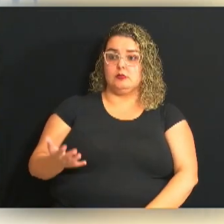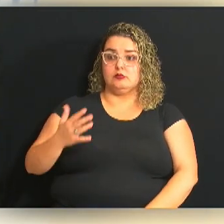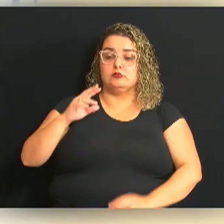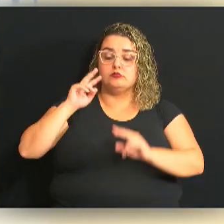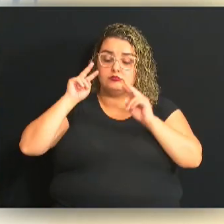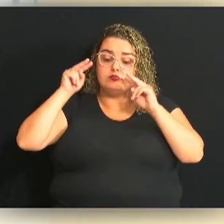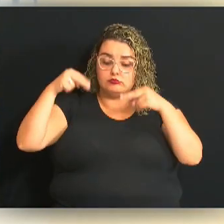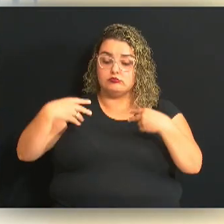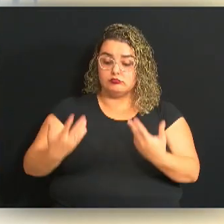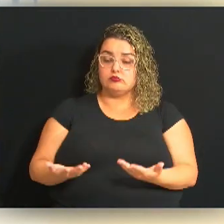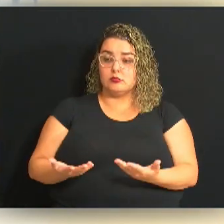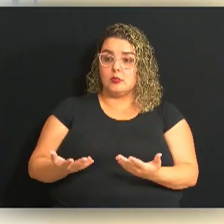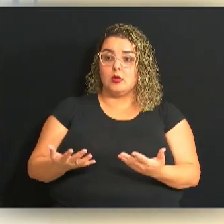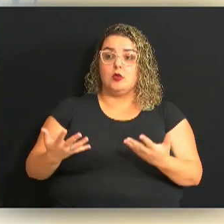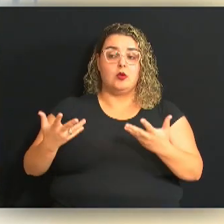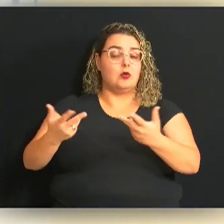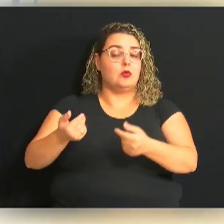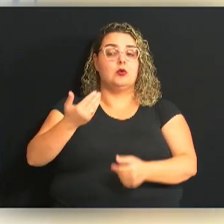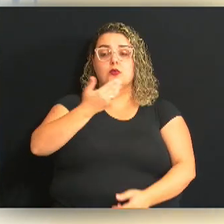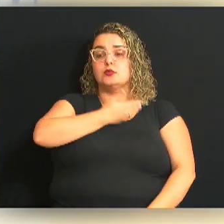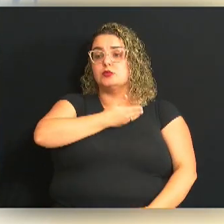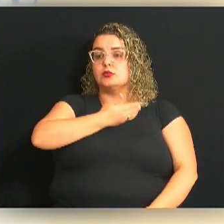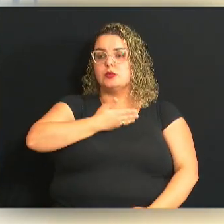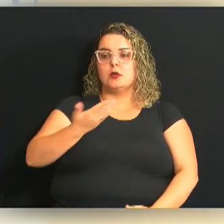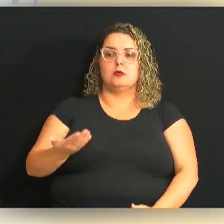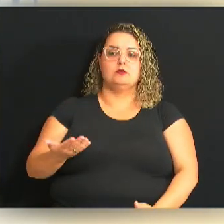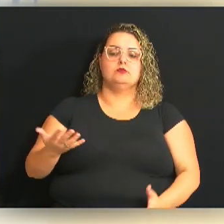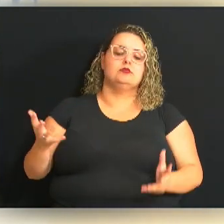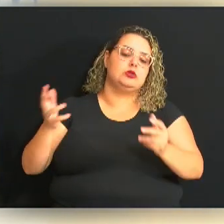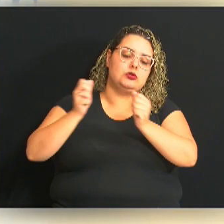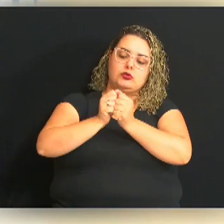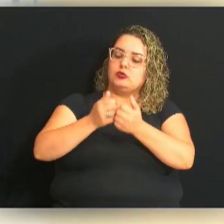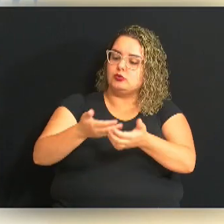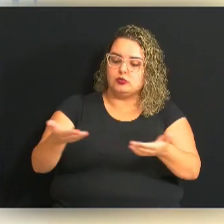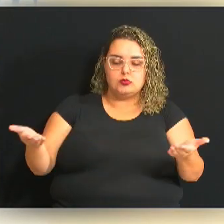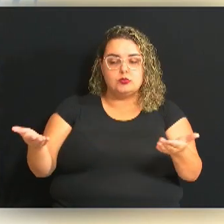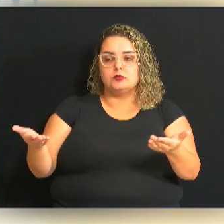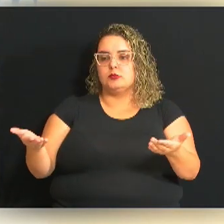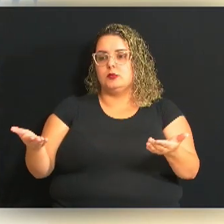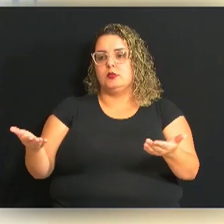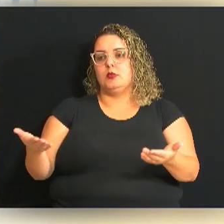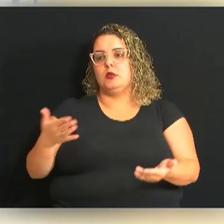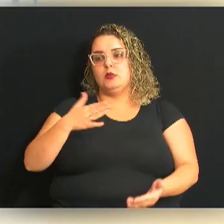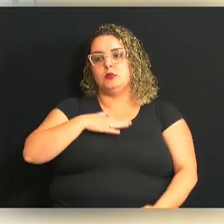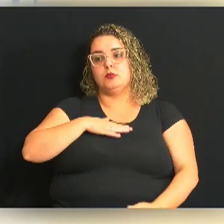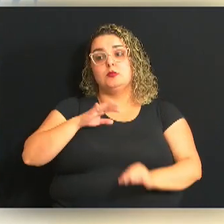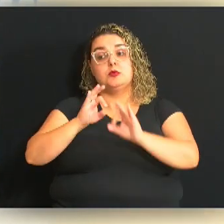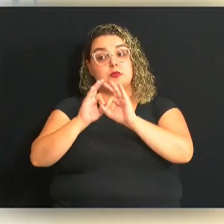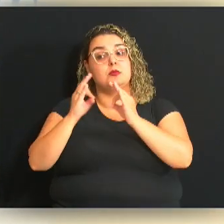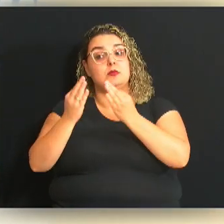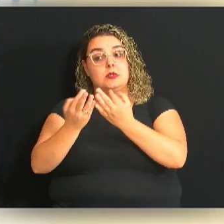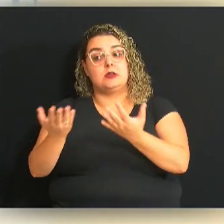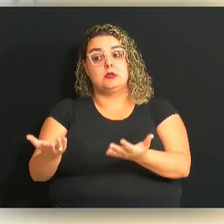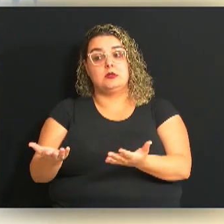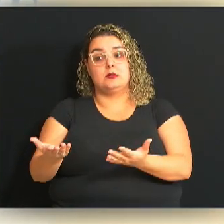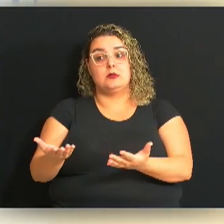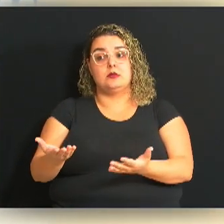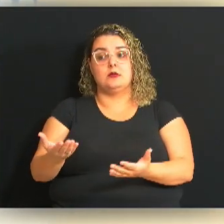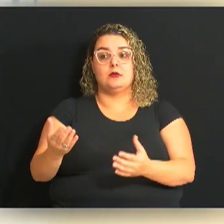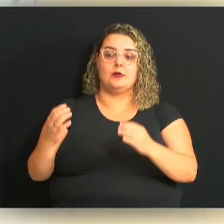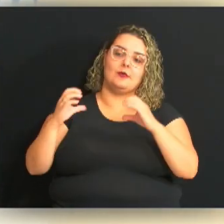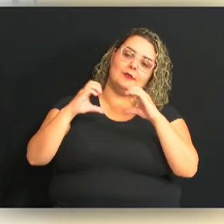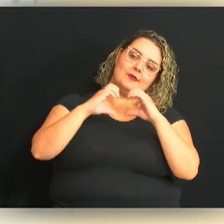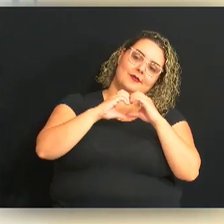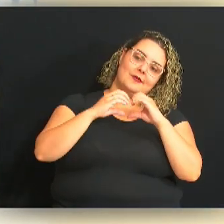reconhecimento com todos os meus colegas, meus amigos, né? Com os meus parentes, com o meu amor que está